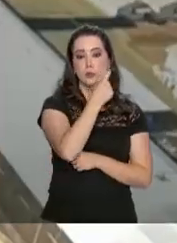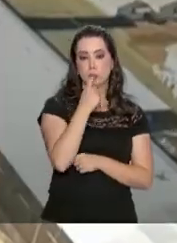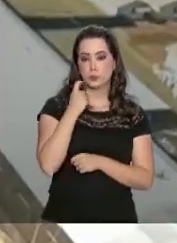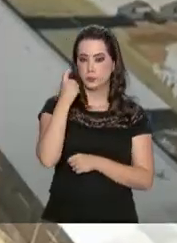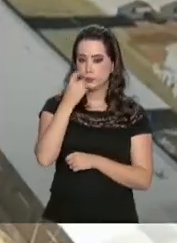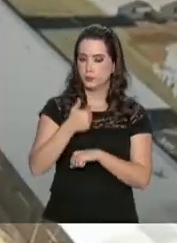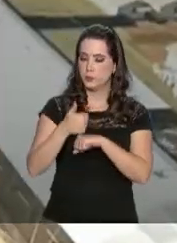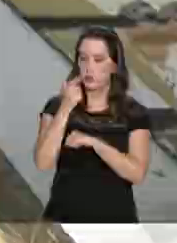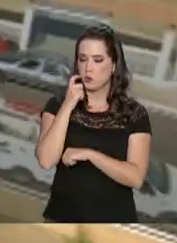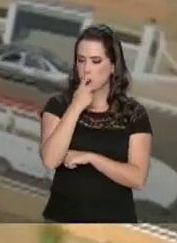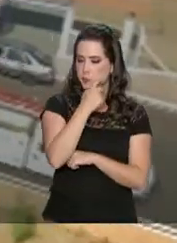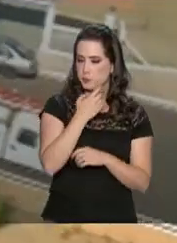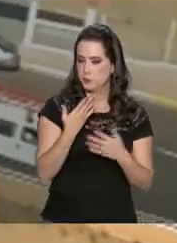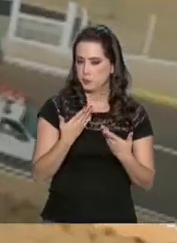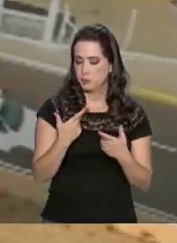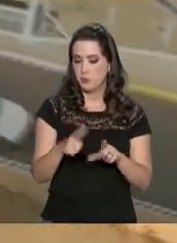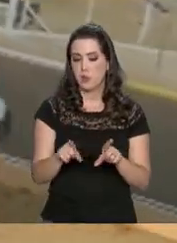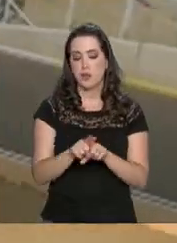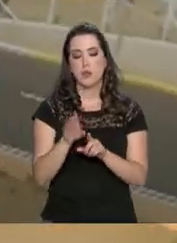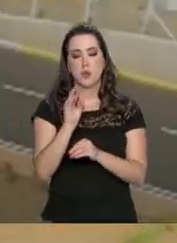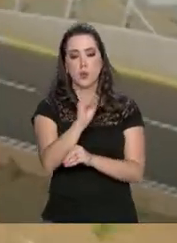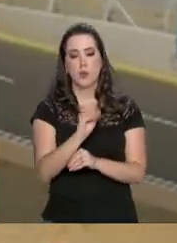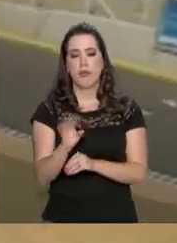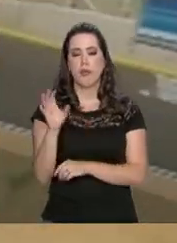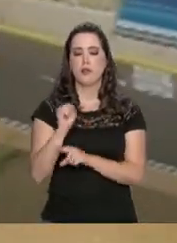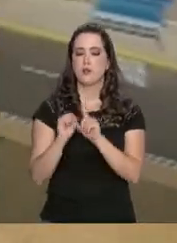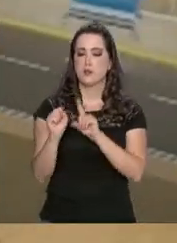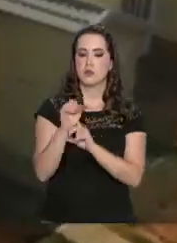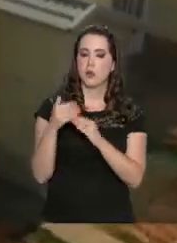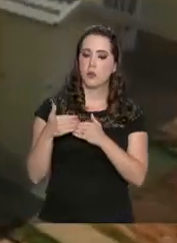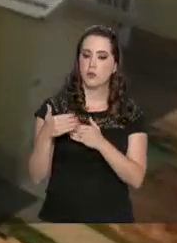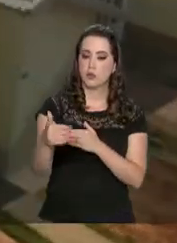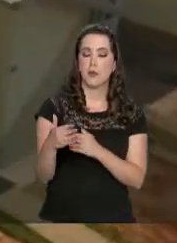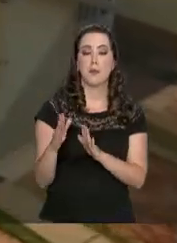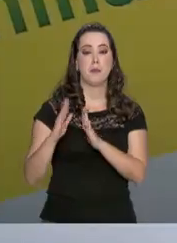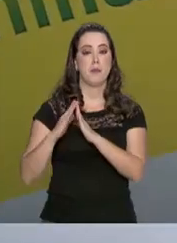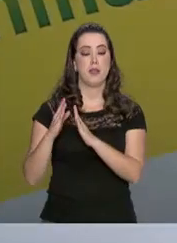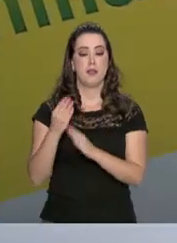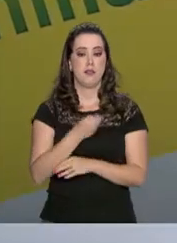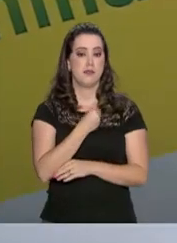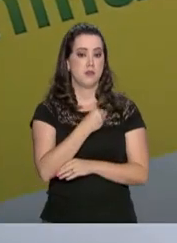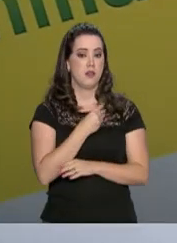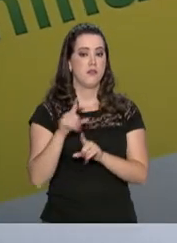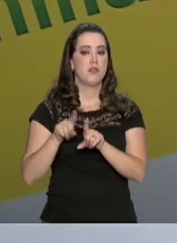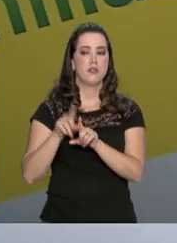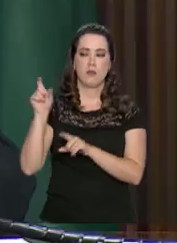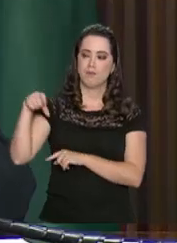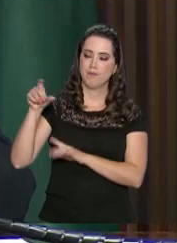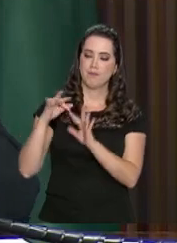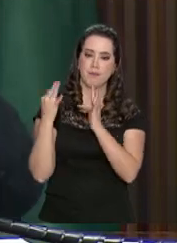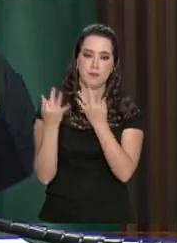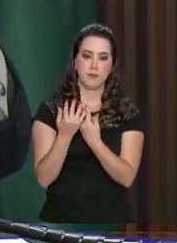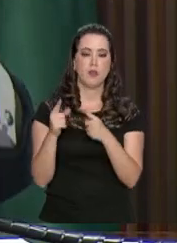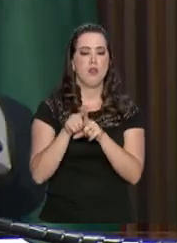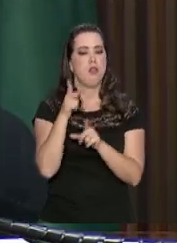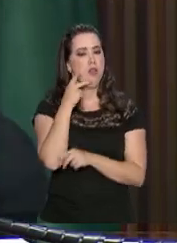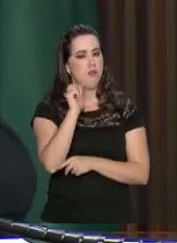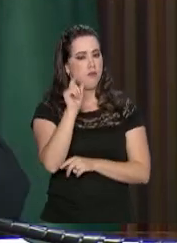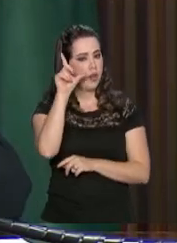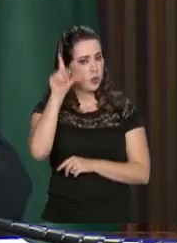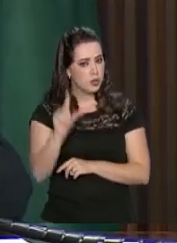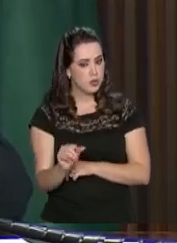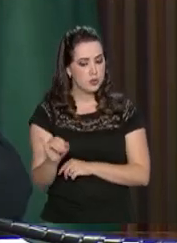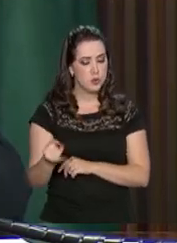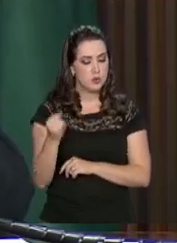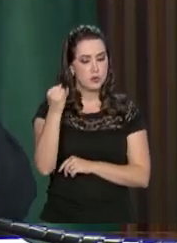na área social o presidente lembrou da manutenção dos programas minha casa minha vida e bolsa família e citou a redução da